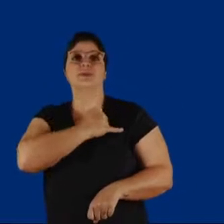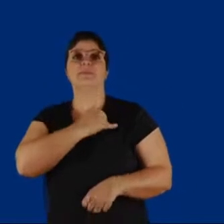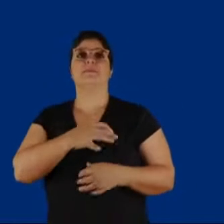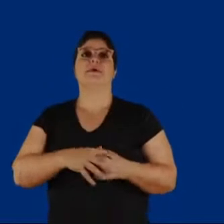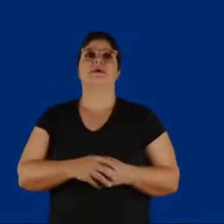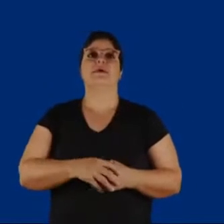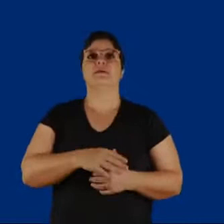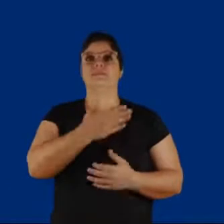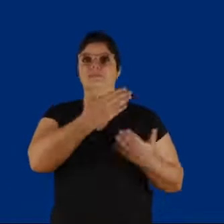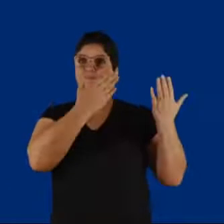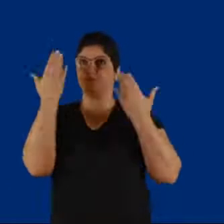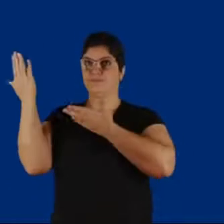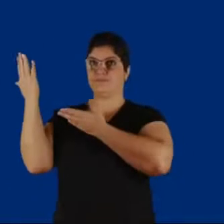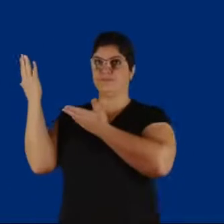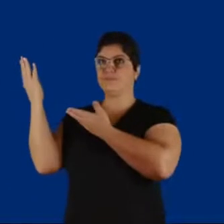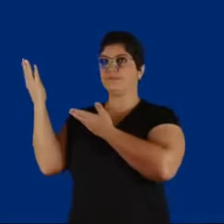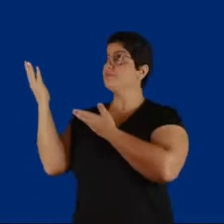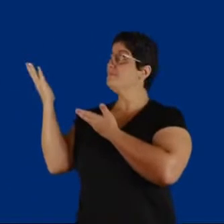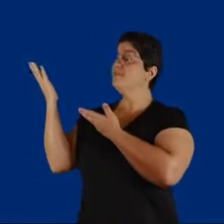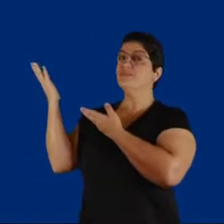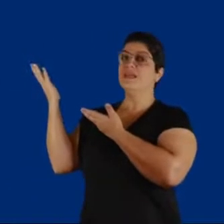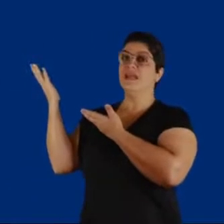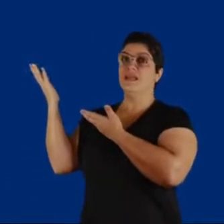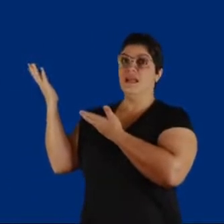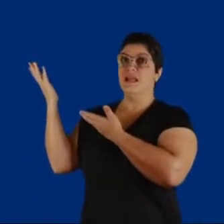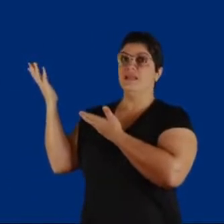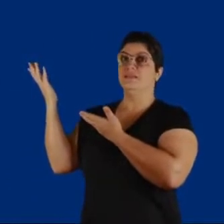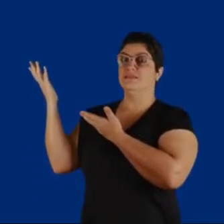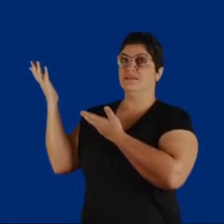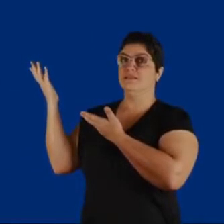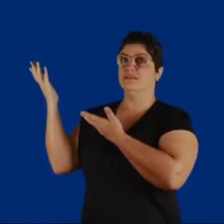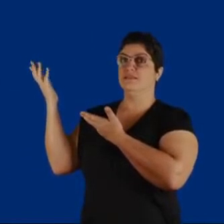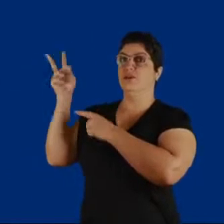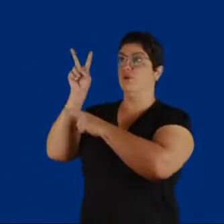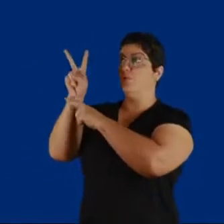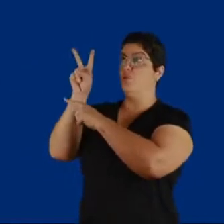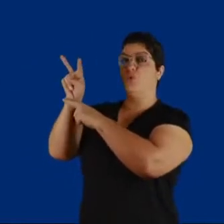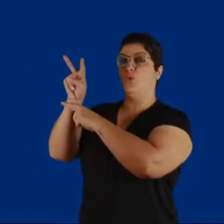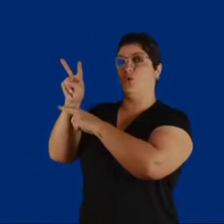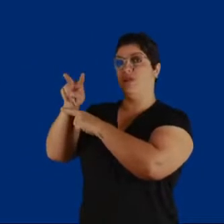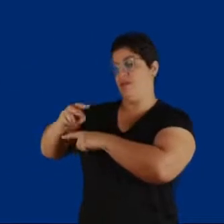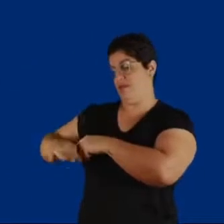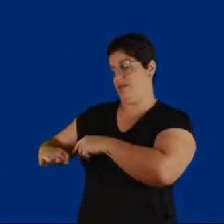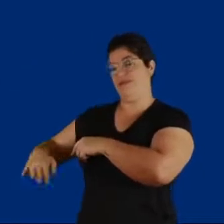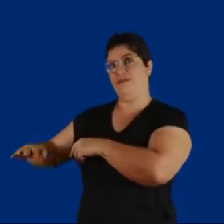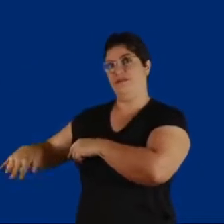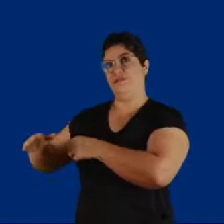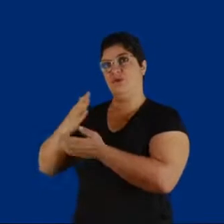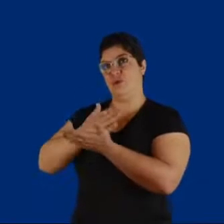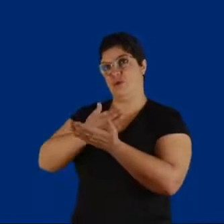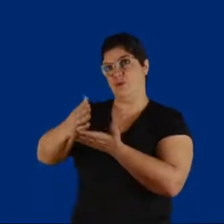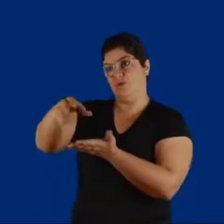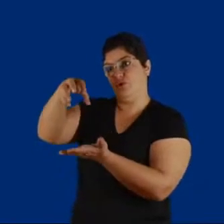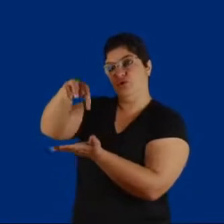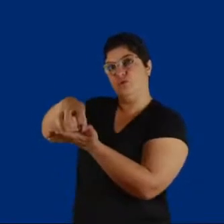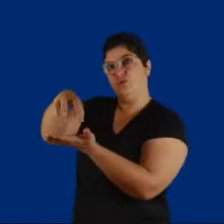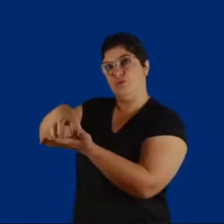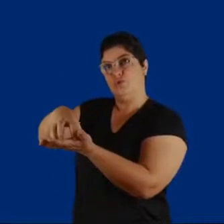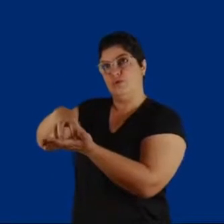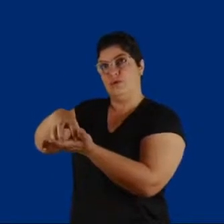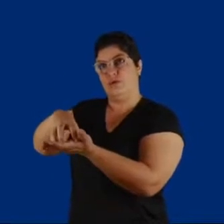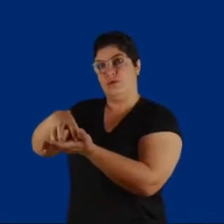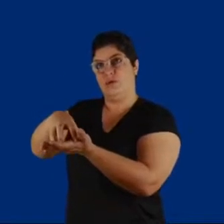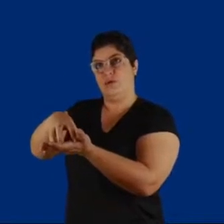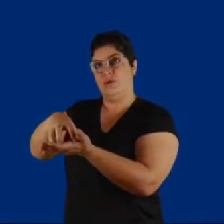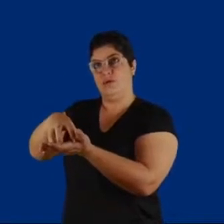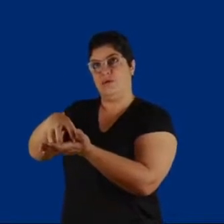centro de cuidados infantis. Começou pelo centro de cuidados da